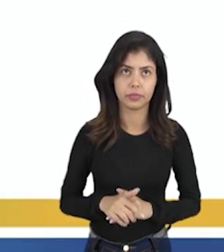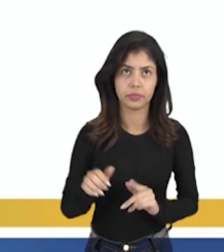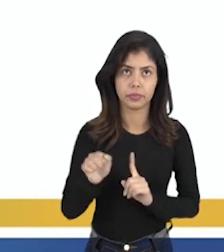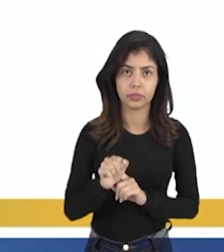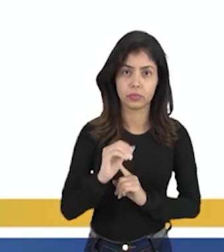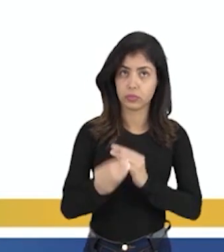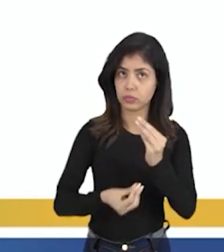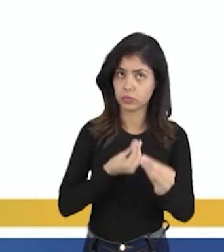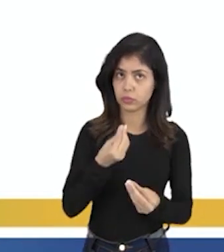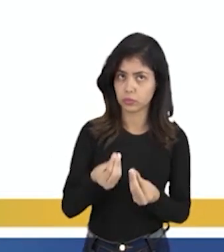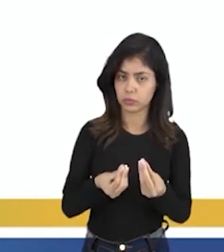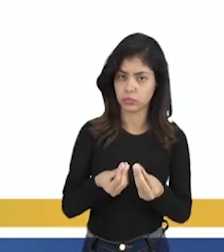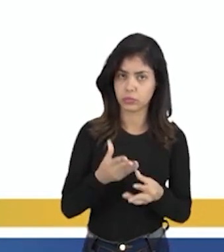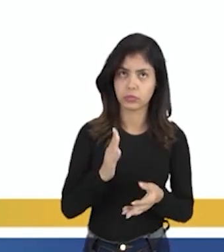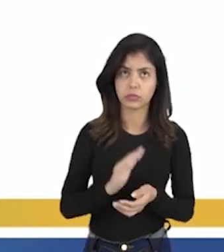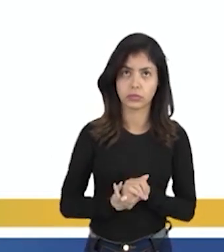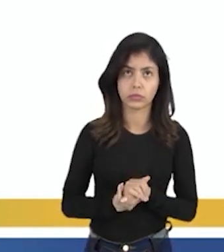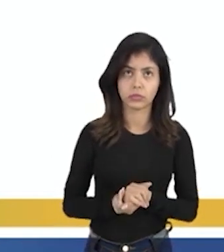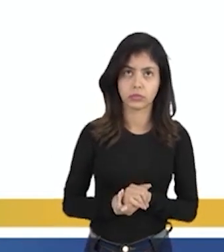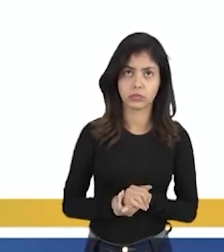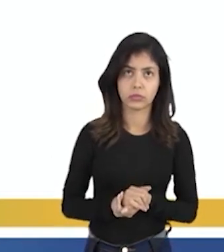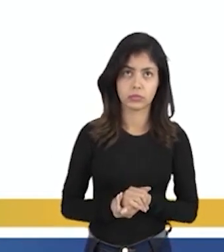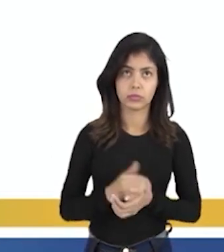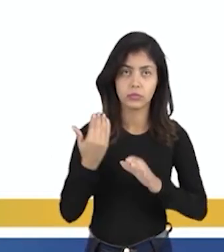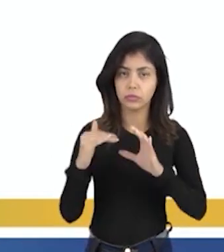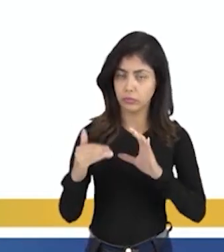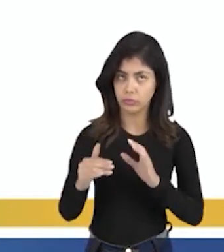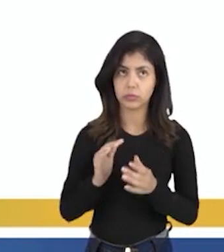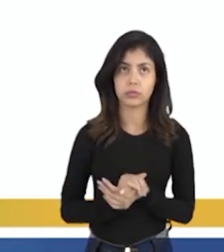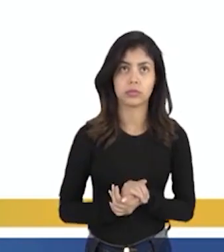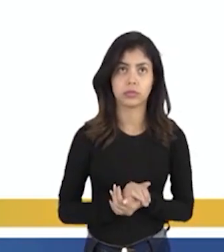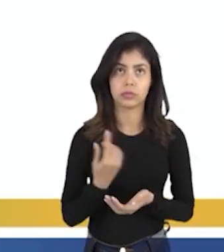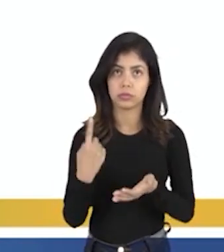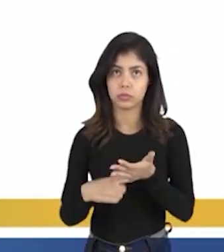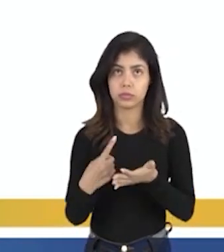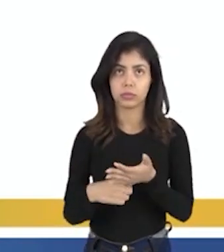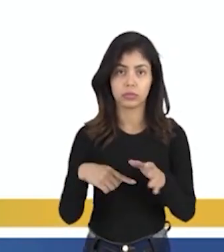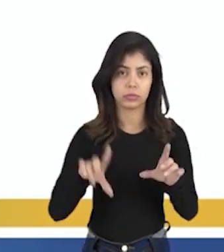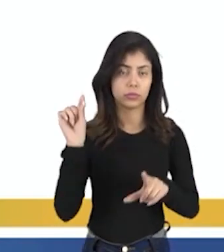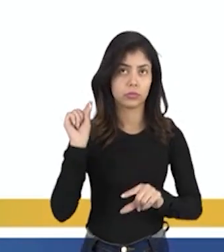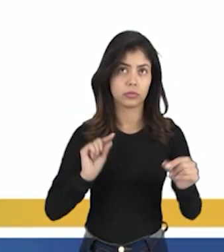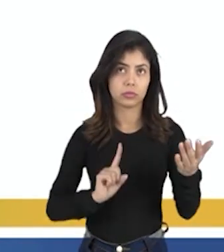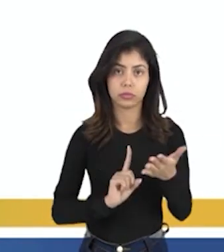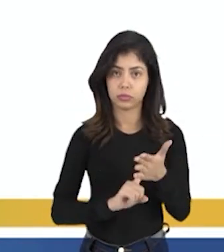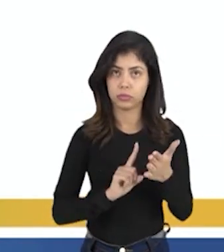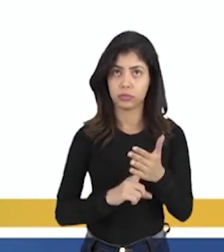A. Destaca-o como se elabora a mensagem, considerando